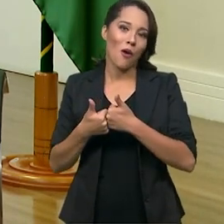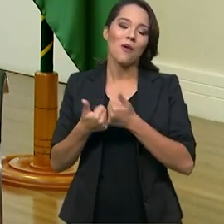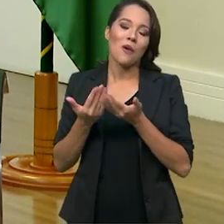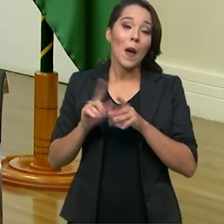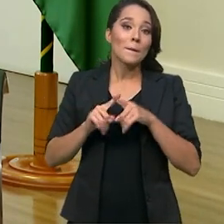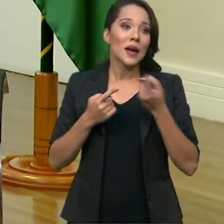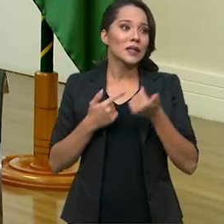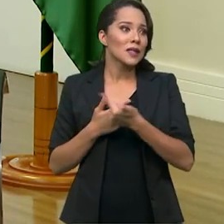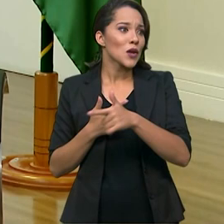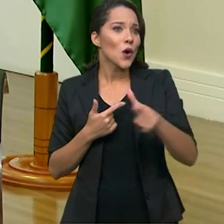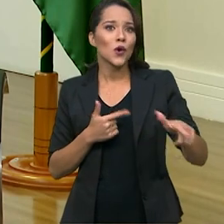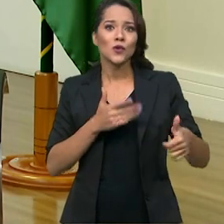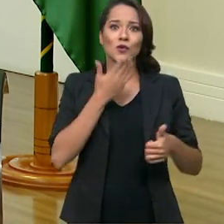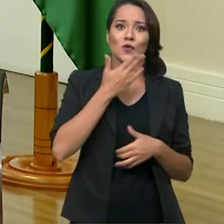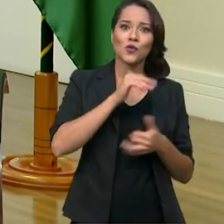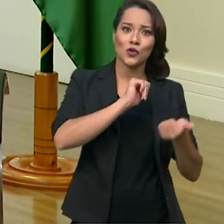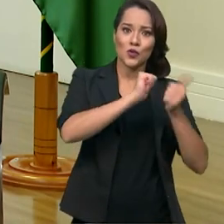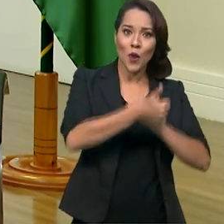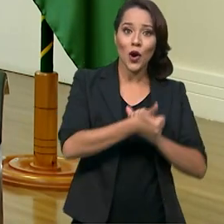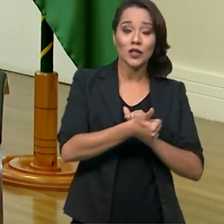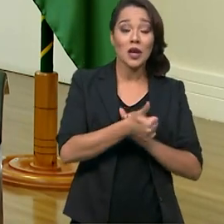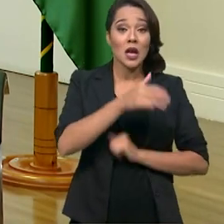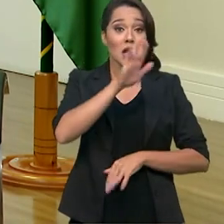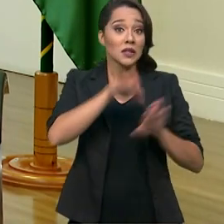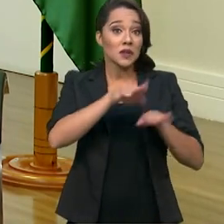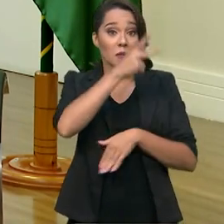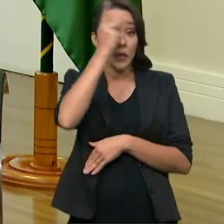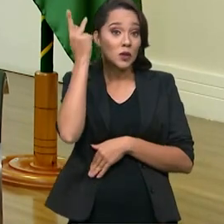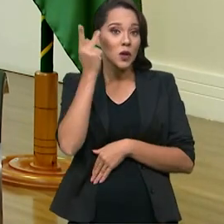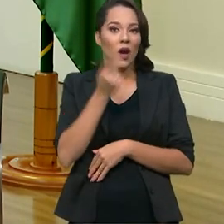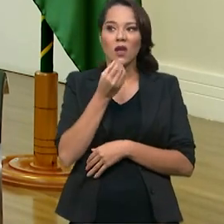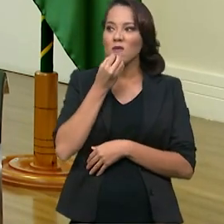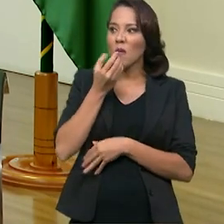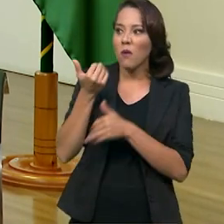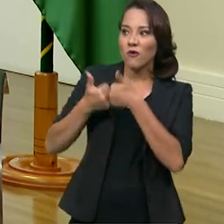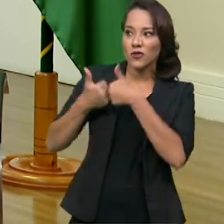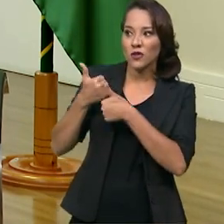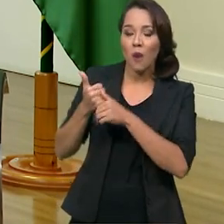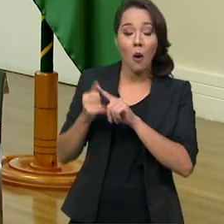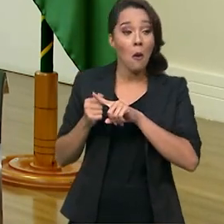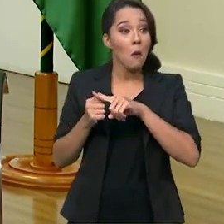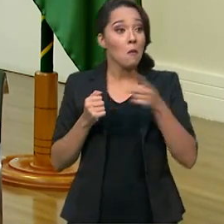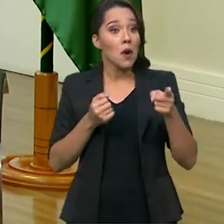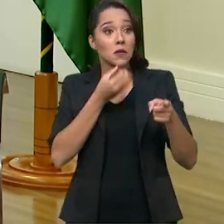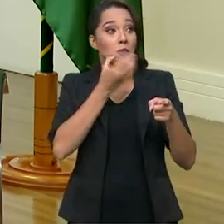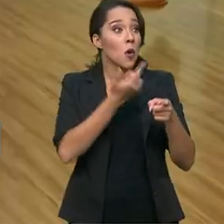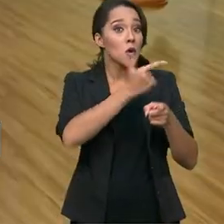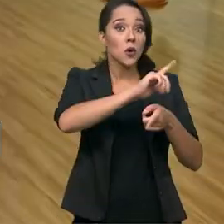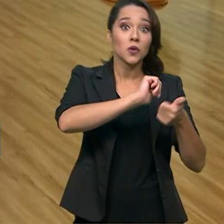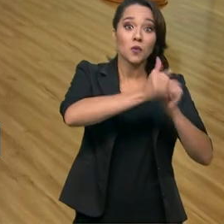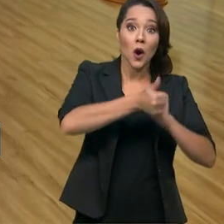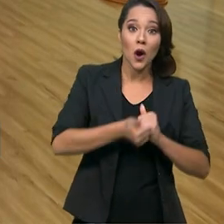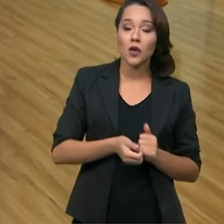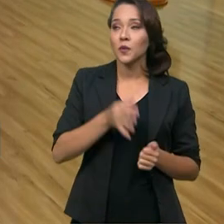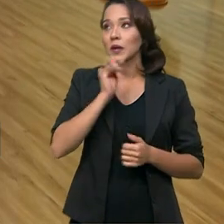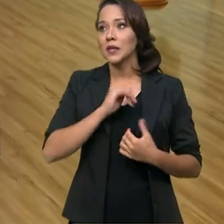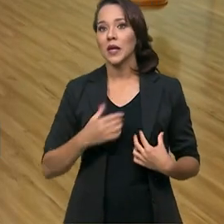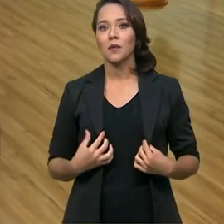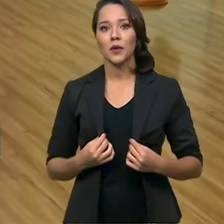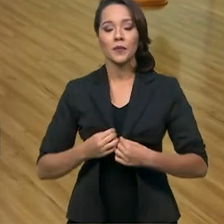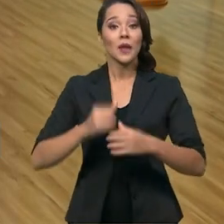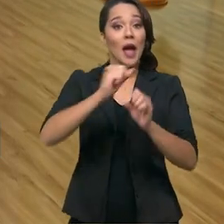existem muitas modalidades esportivas que às vezes a pessoa não é boa no futebol, mas pode desenvolver uma outra atividade, como